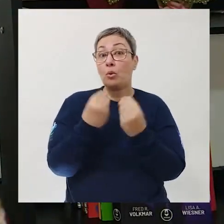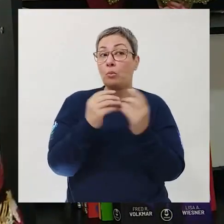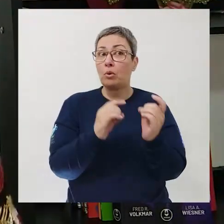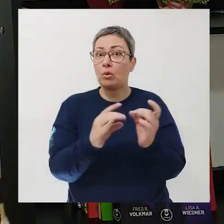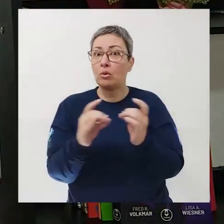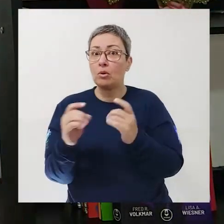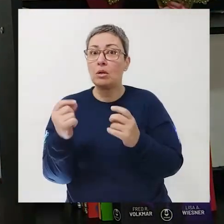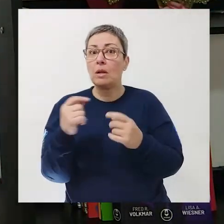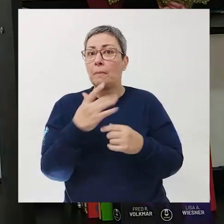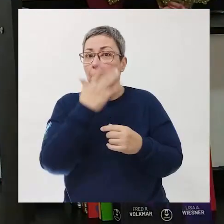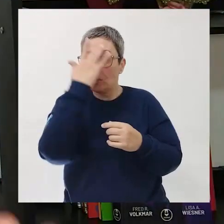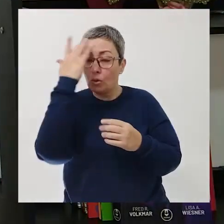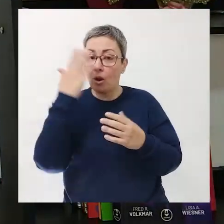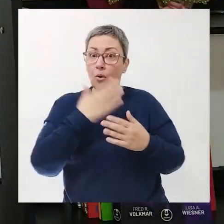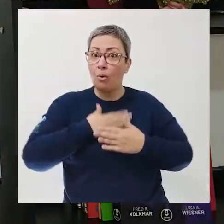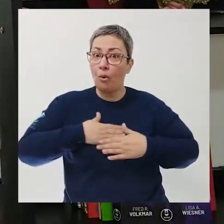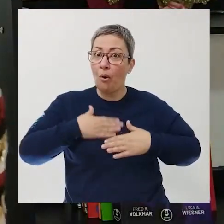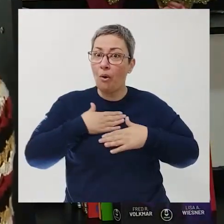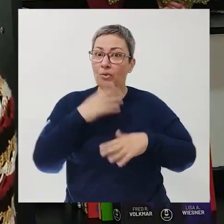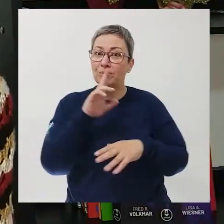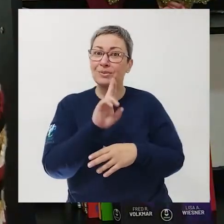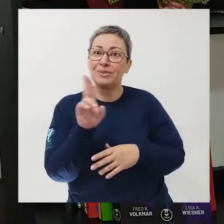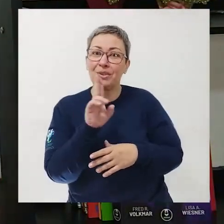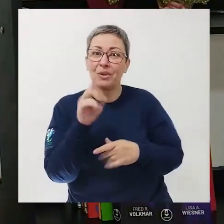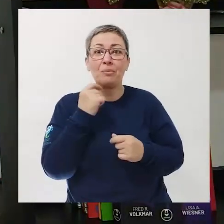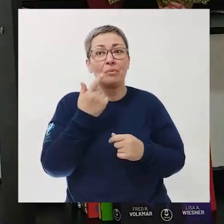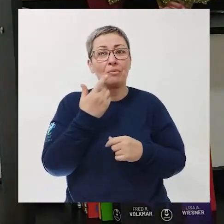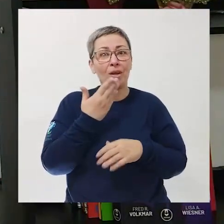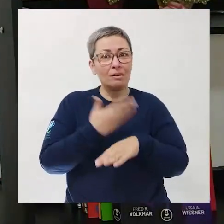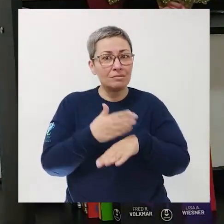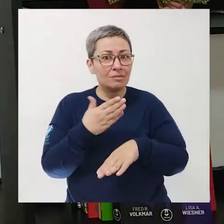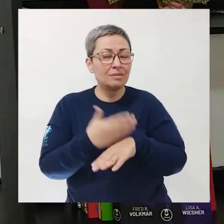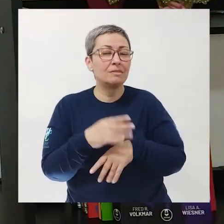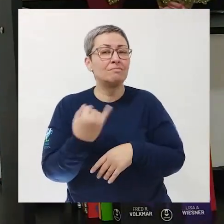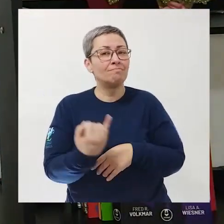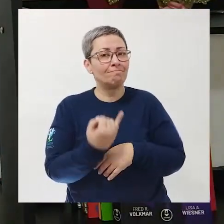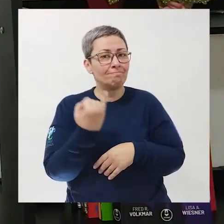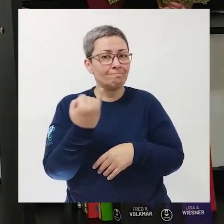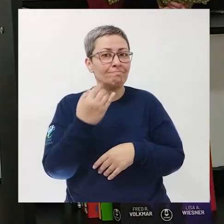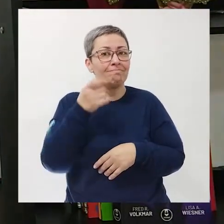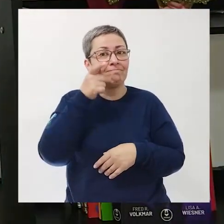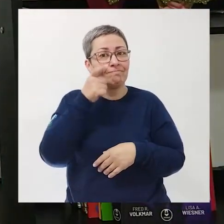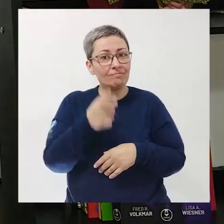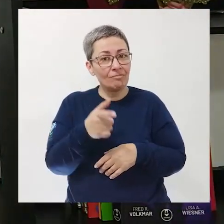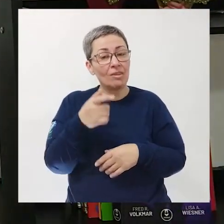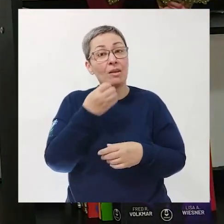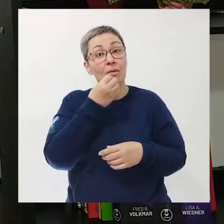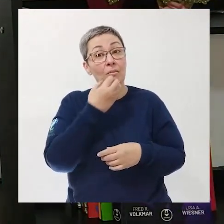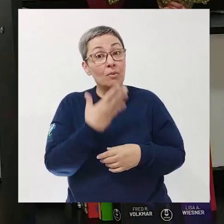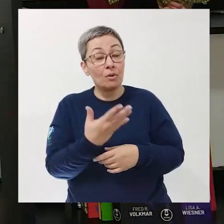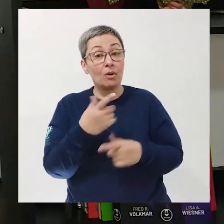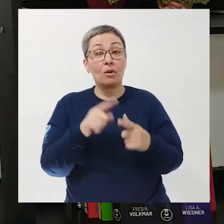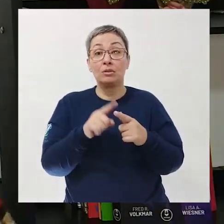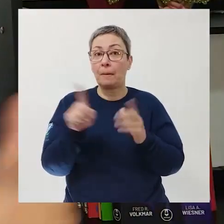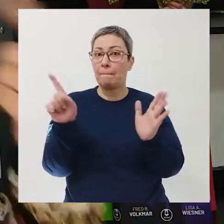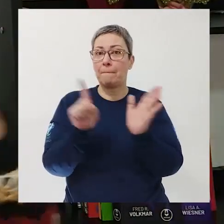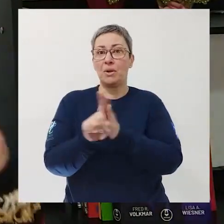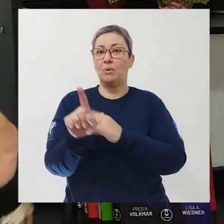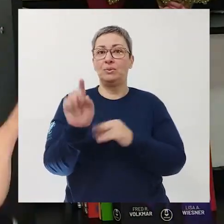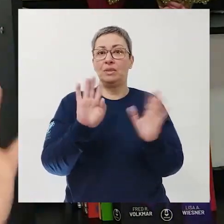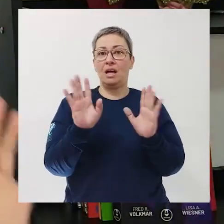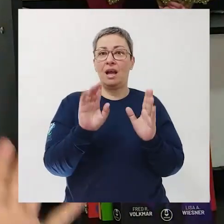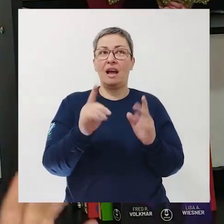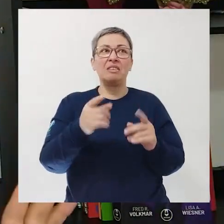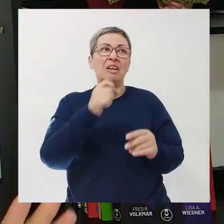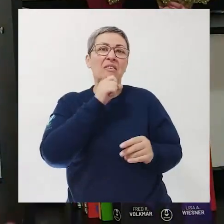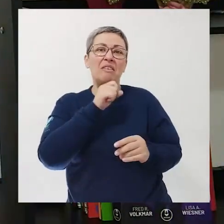pessoas gostam de ser chamadas, por exemplo. É um exercício interessante, né? É de bom tom, outro exercício, não perguntar o antigo